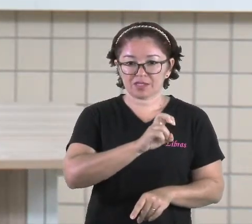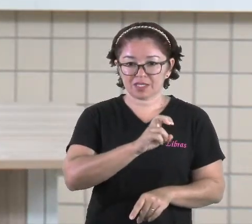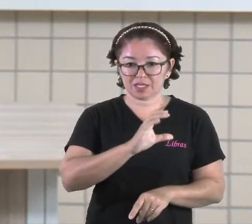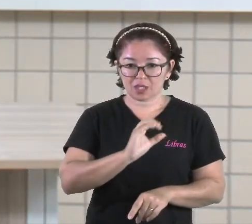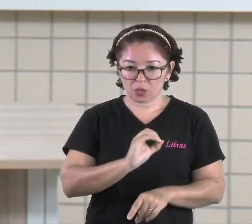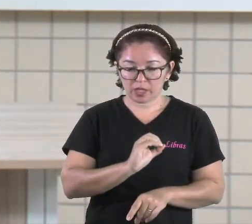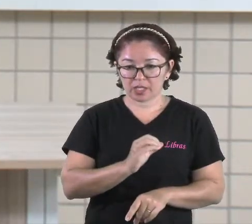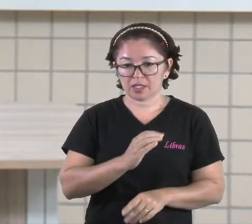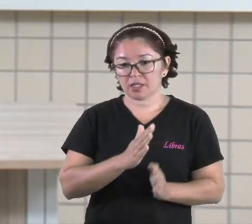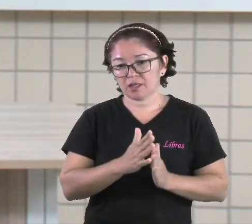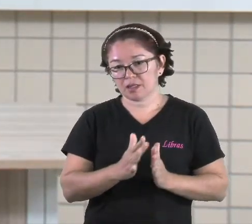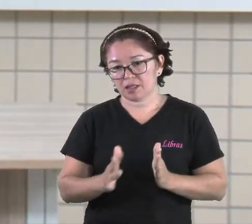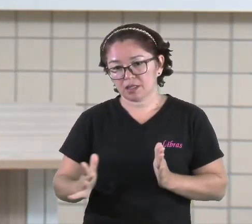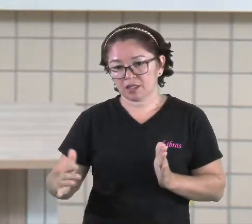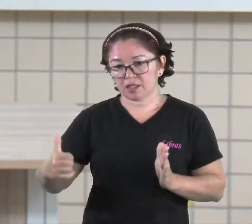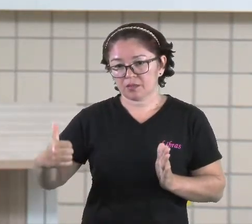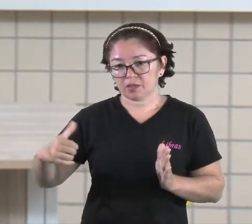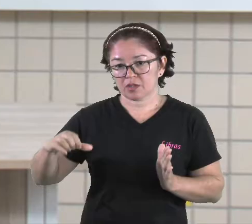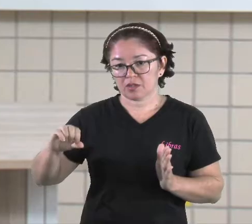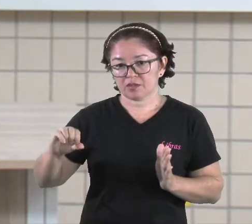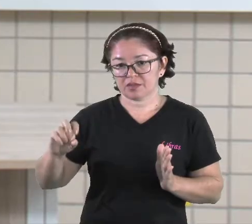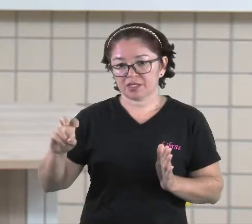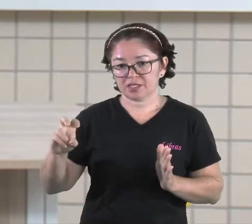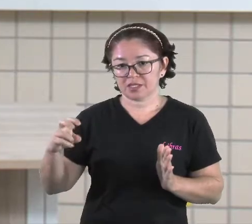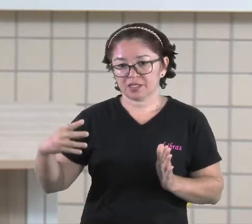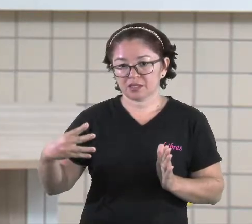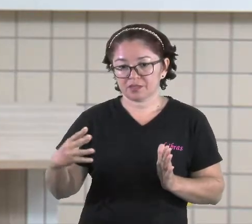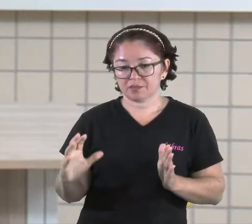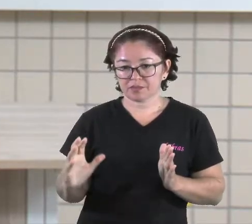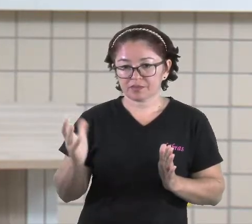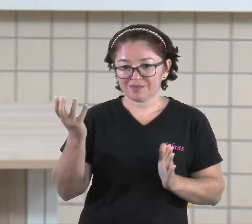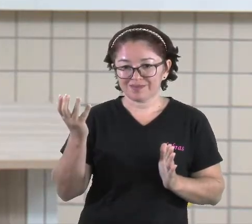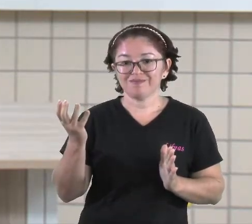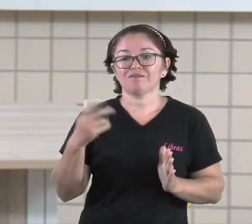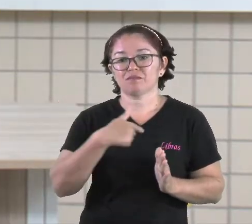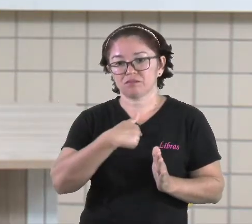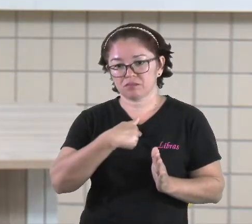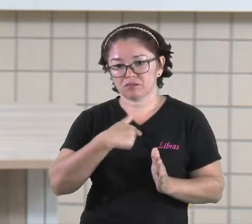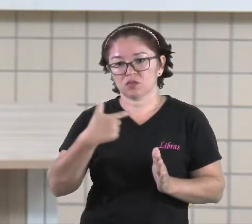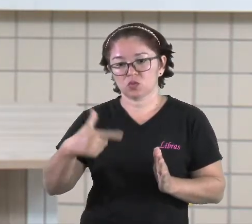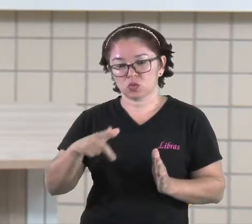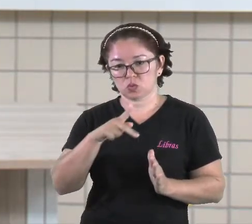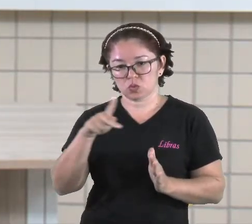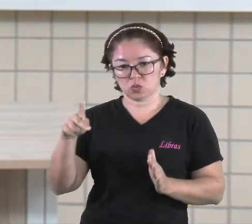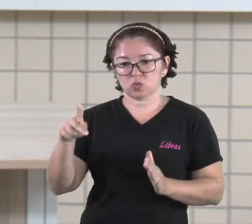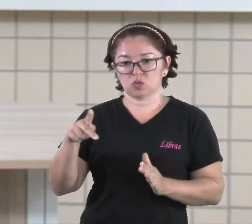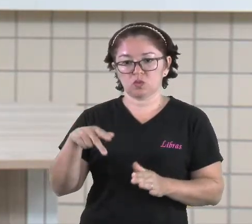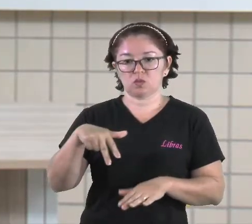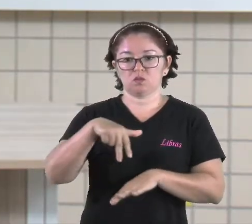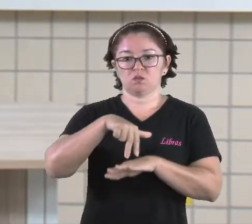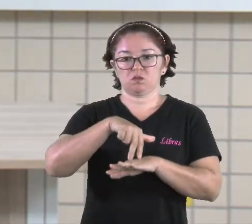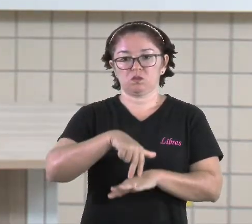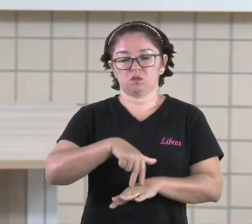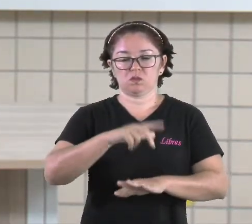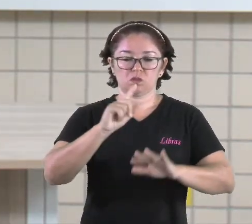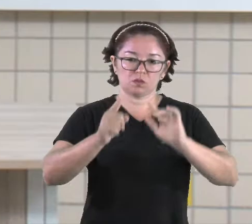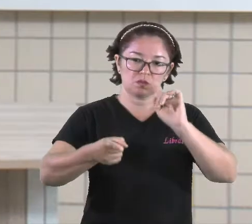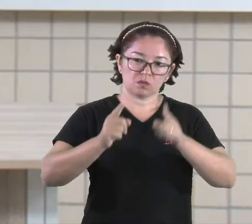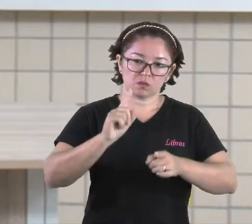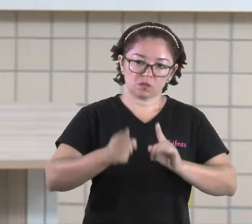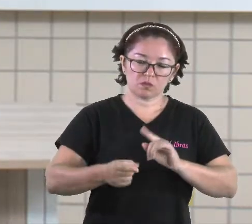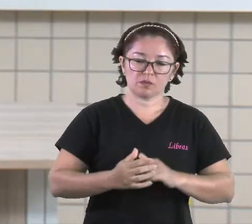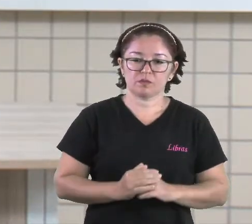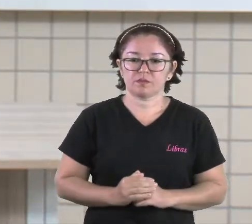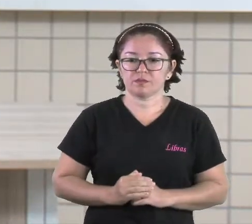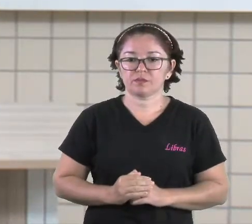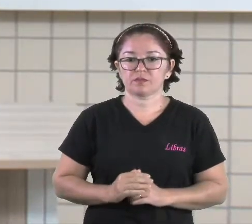1954, Getúlio Vargas retorna novamente ao poder no Brasil. Mas, em decorrência de